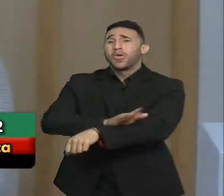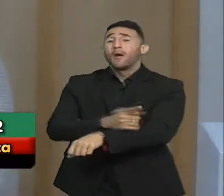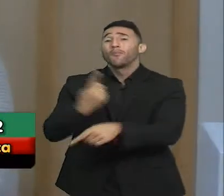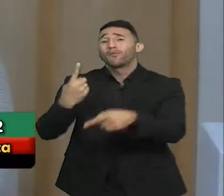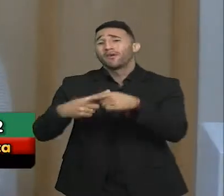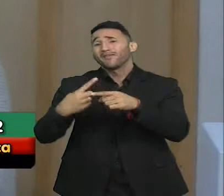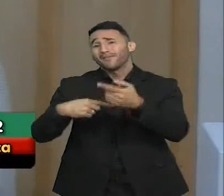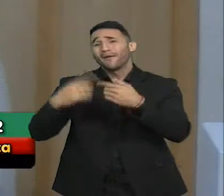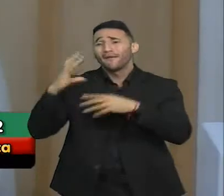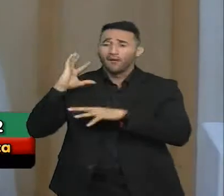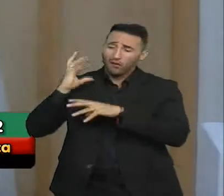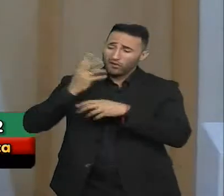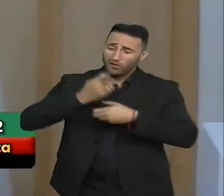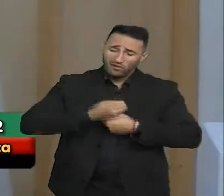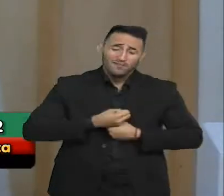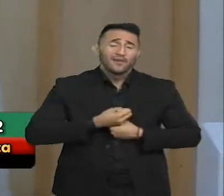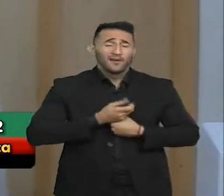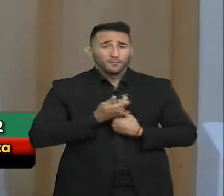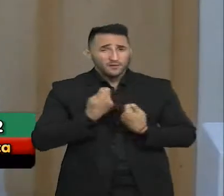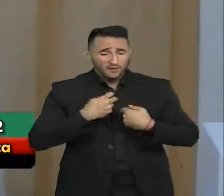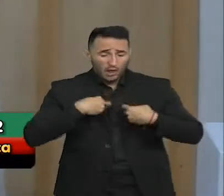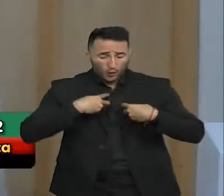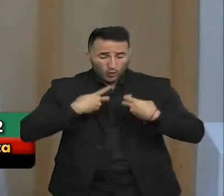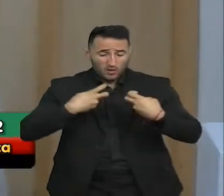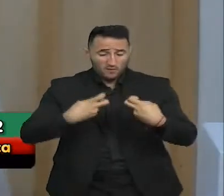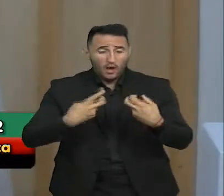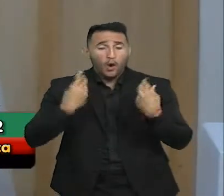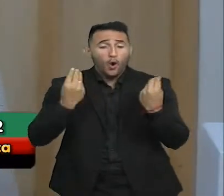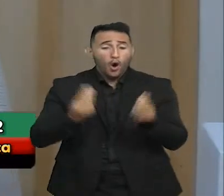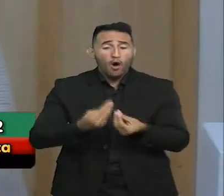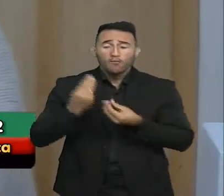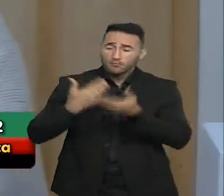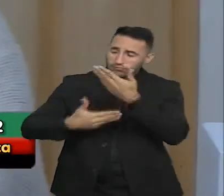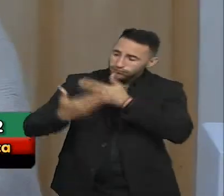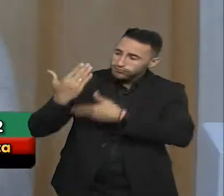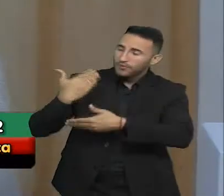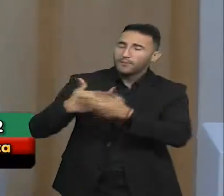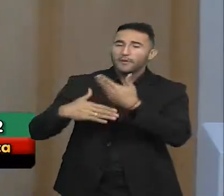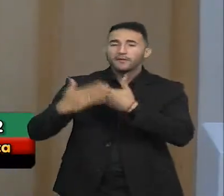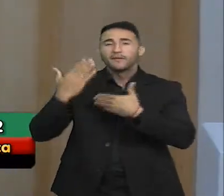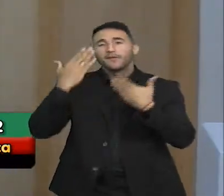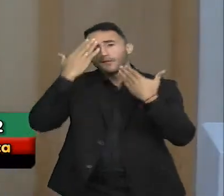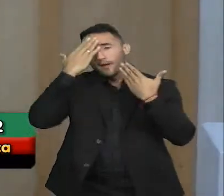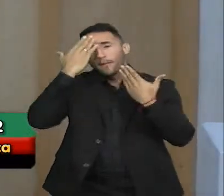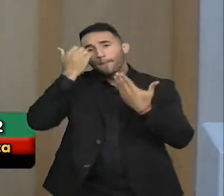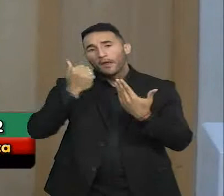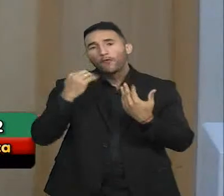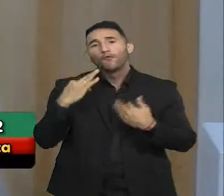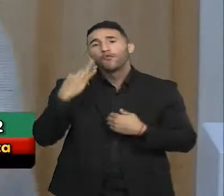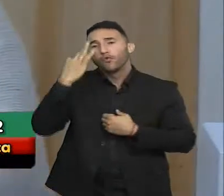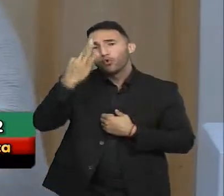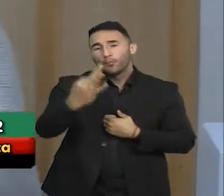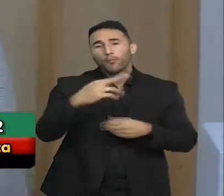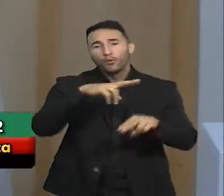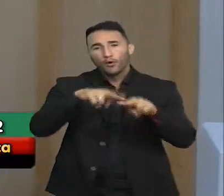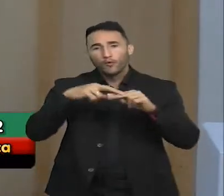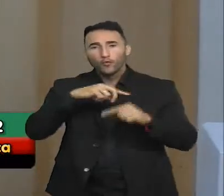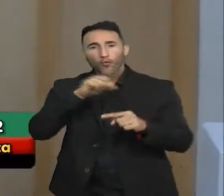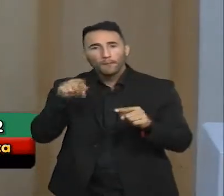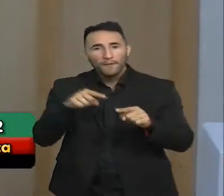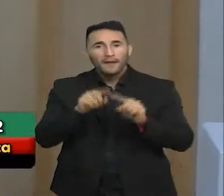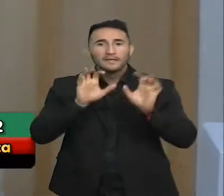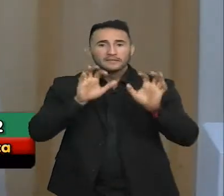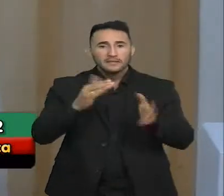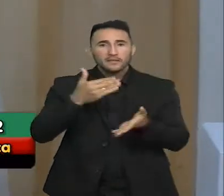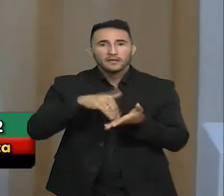né? A gente tem que reconhecer de onde viemos, até para saber para onde vamos. E aí, nesse sentido, a Secretaria